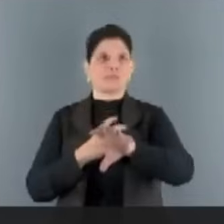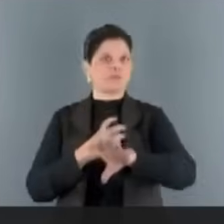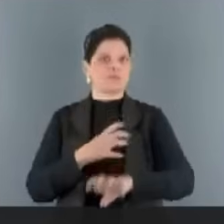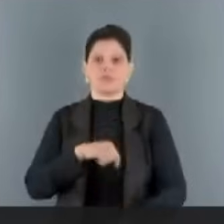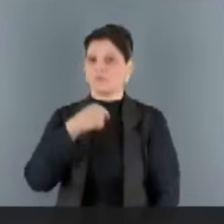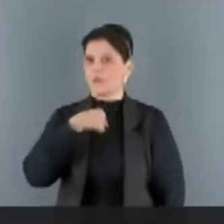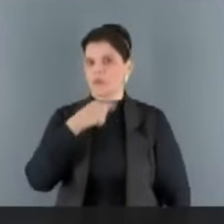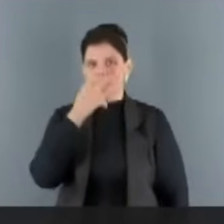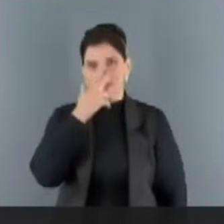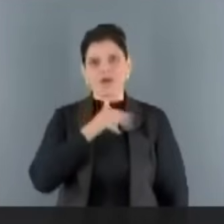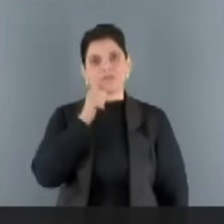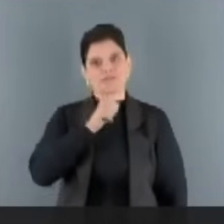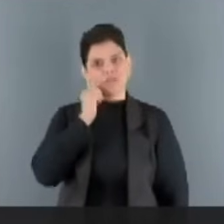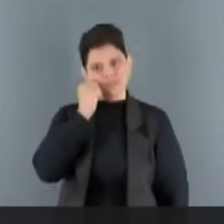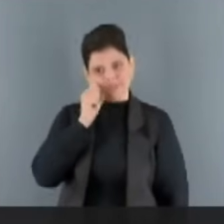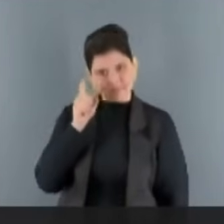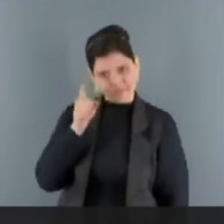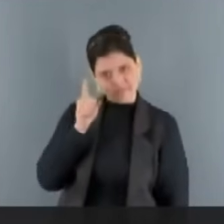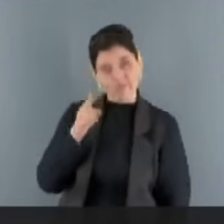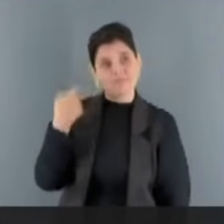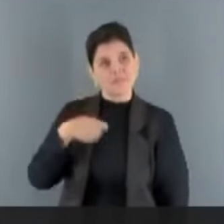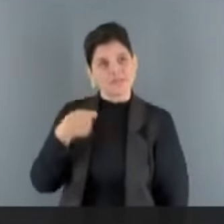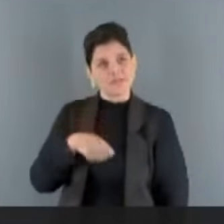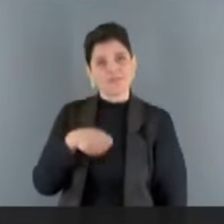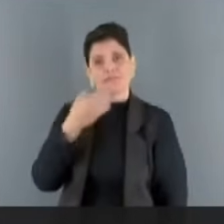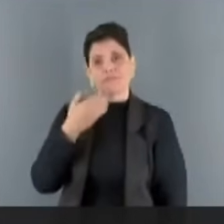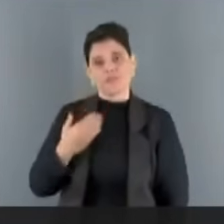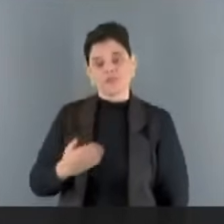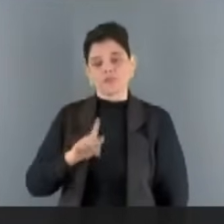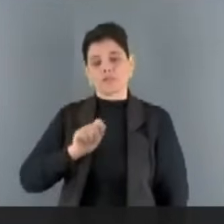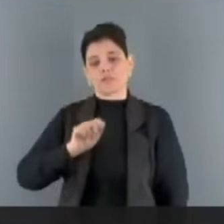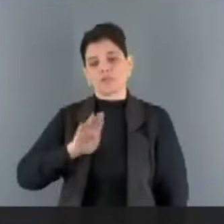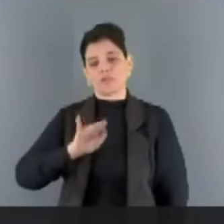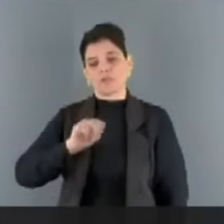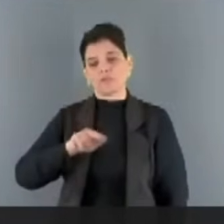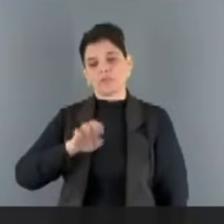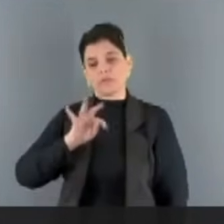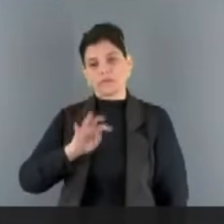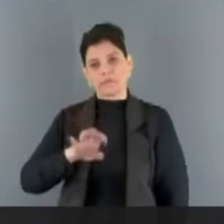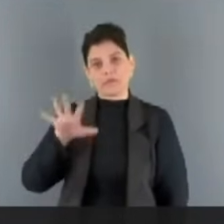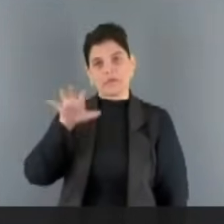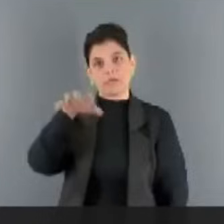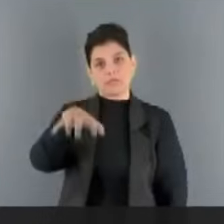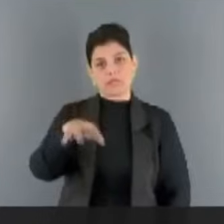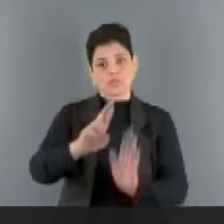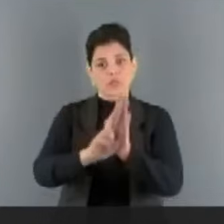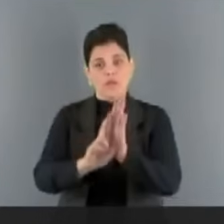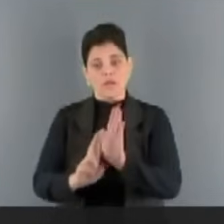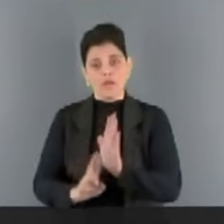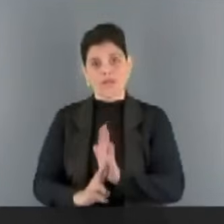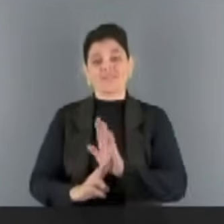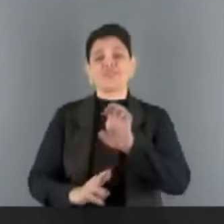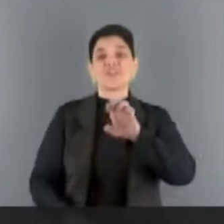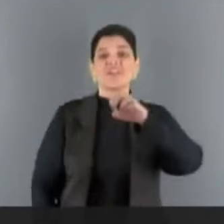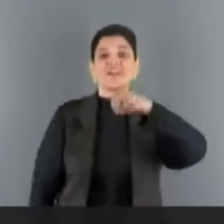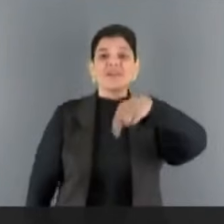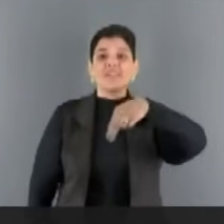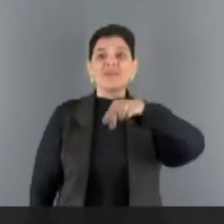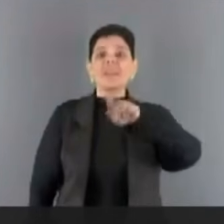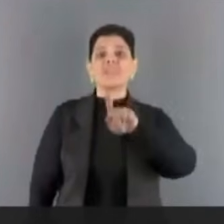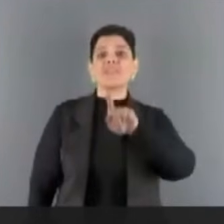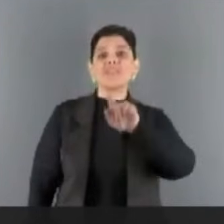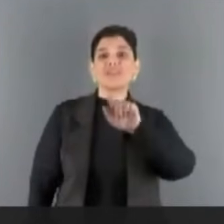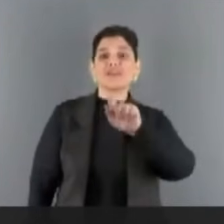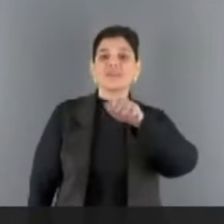pedir o Gabinete de Segurança Institucional, que logicamente ela é restrita, as regras de engajamento. Porque a senhora vai ter